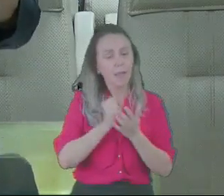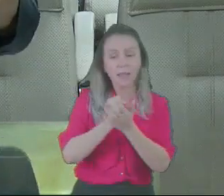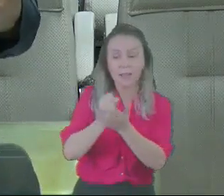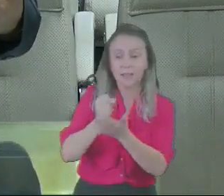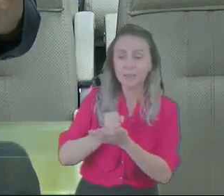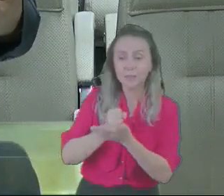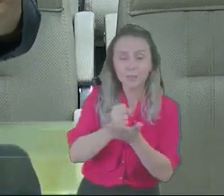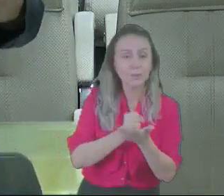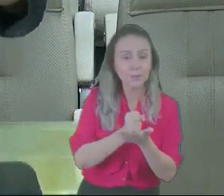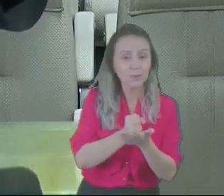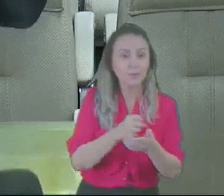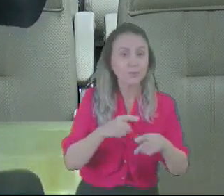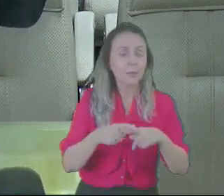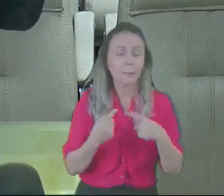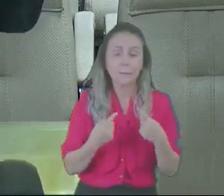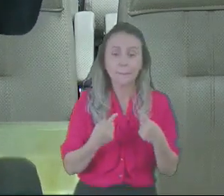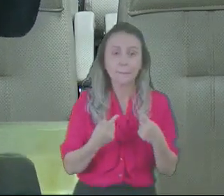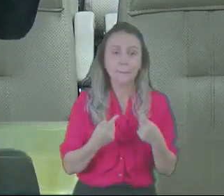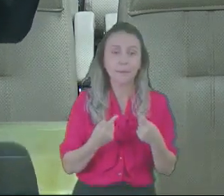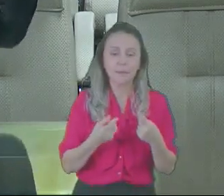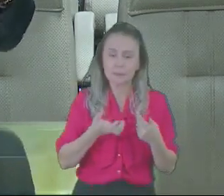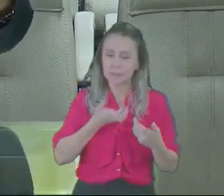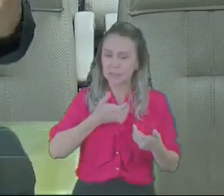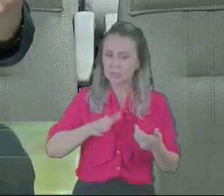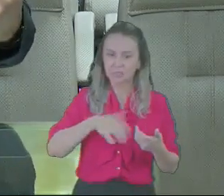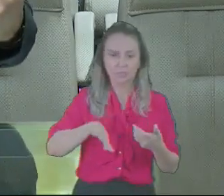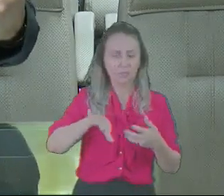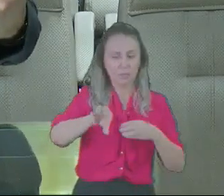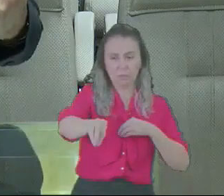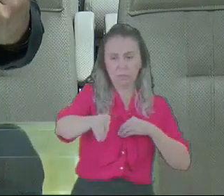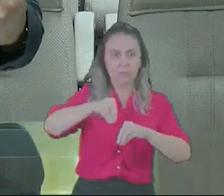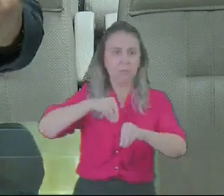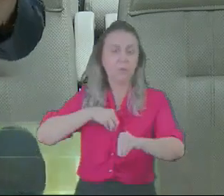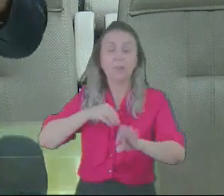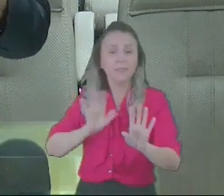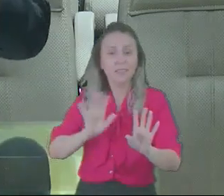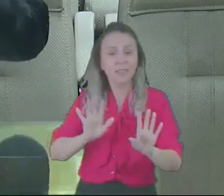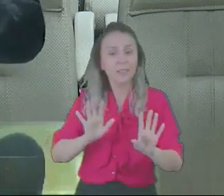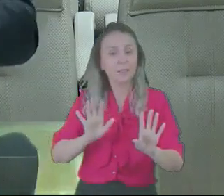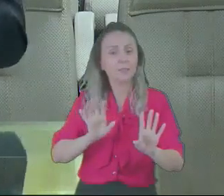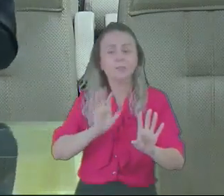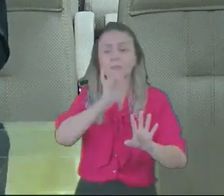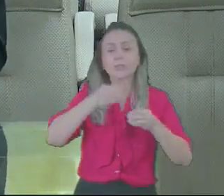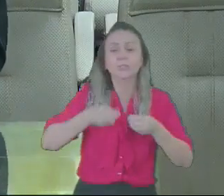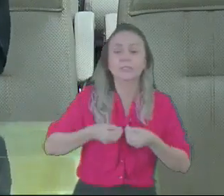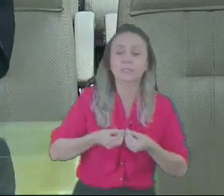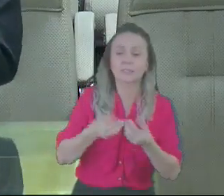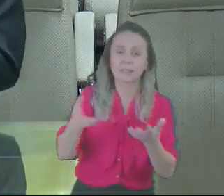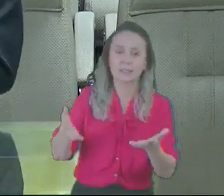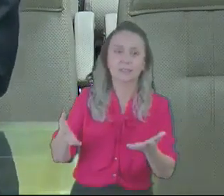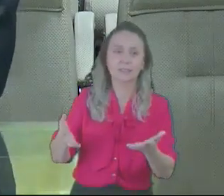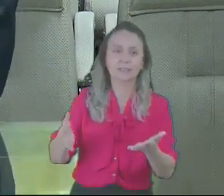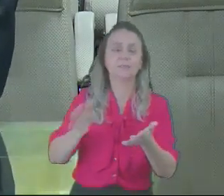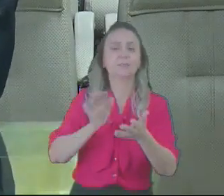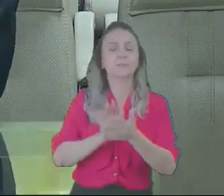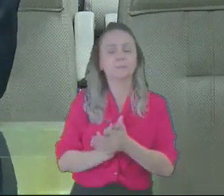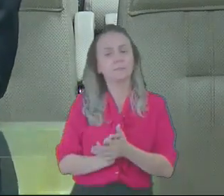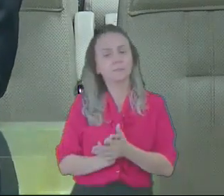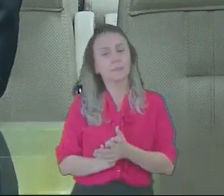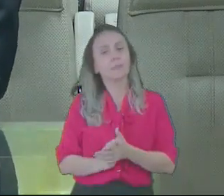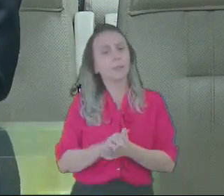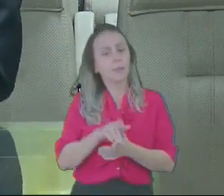ajudar sem que você espere receber outro em troca a gente que vocês podem fizeram o banquete chame